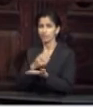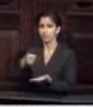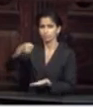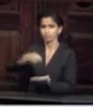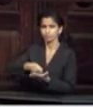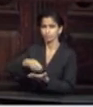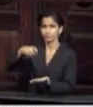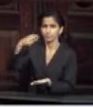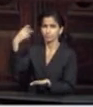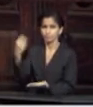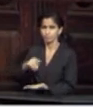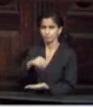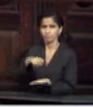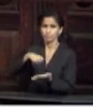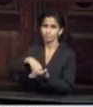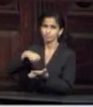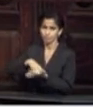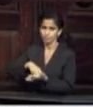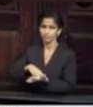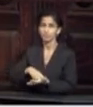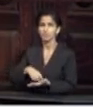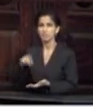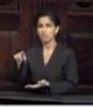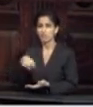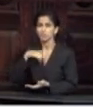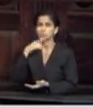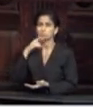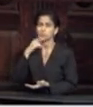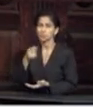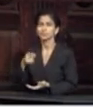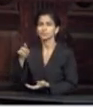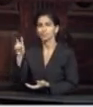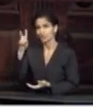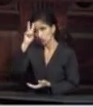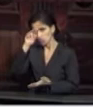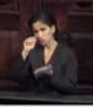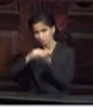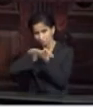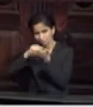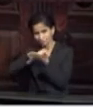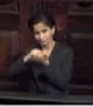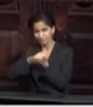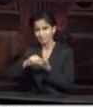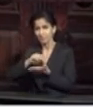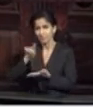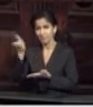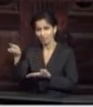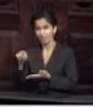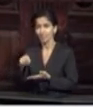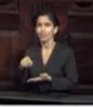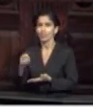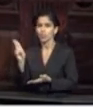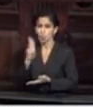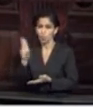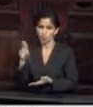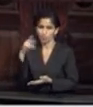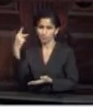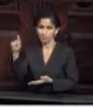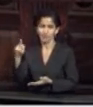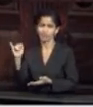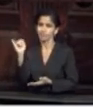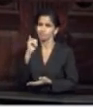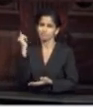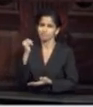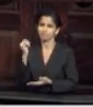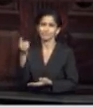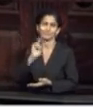penalizado, eles não conseguirão tirar da história a importância que esse deputado federal tem para o Brasil e que